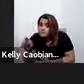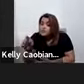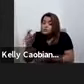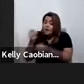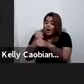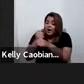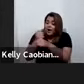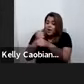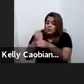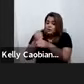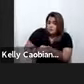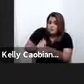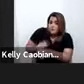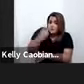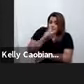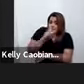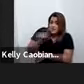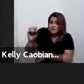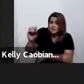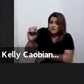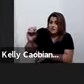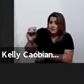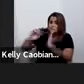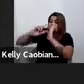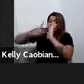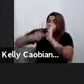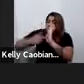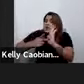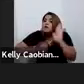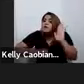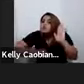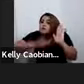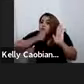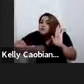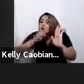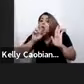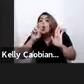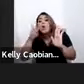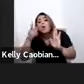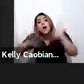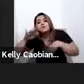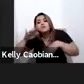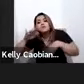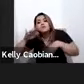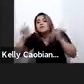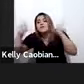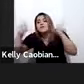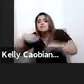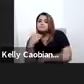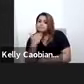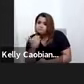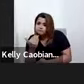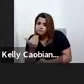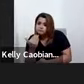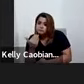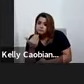velhice, quase mesmo de decrepitude. Para uma instituição como o Sindicato dos Metalúrgicos da